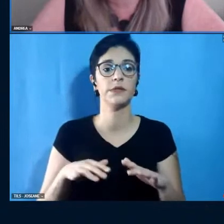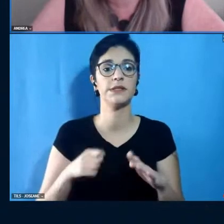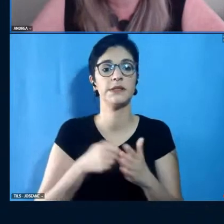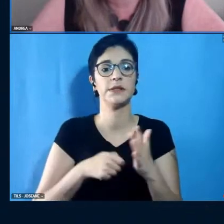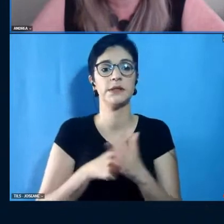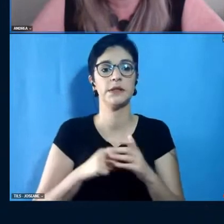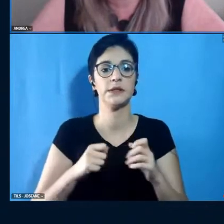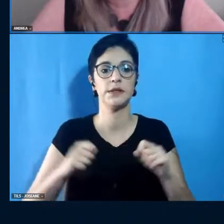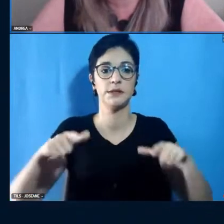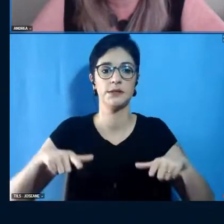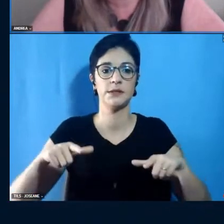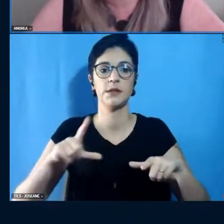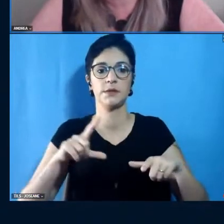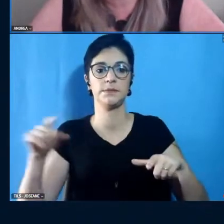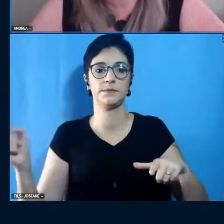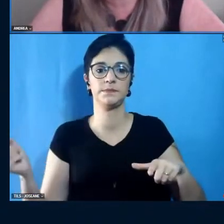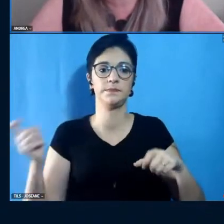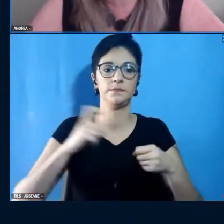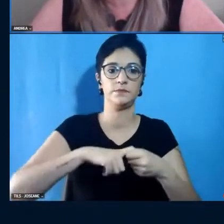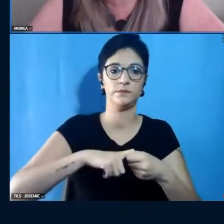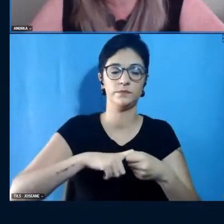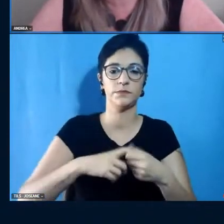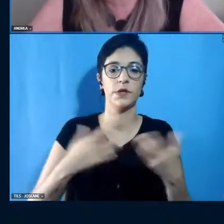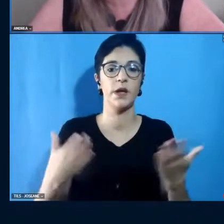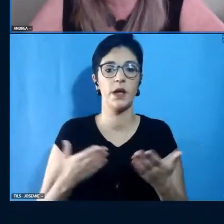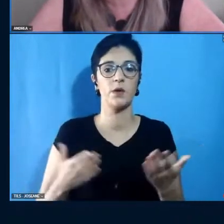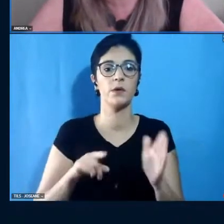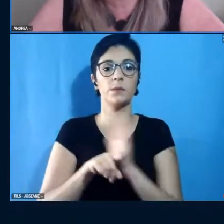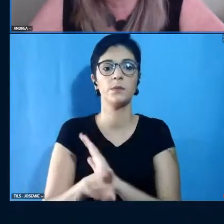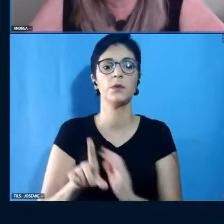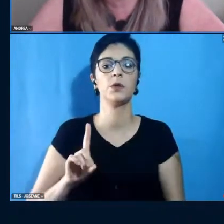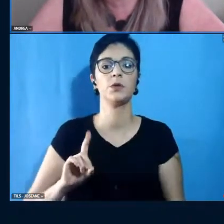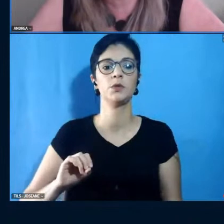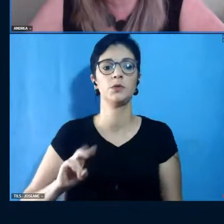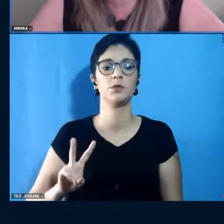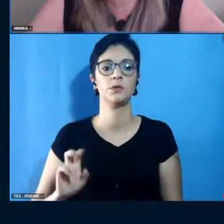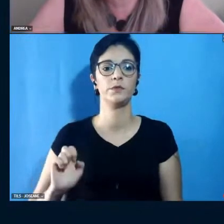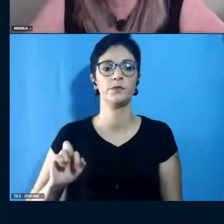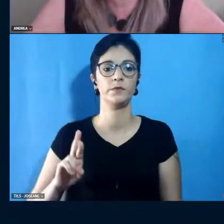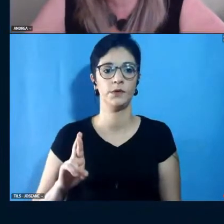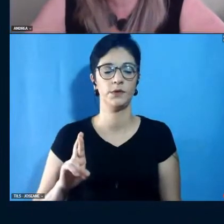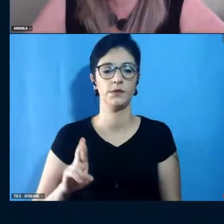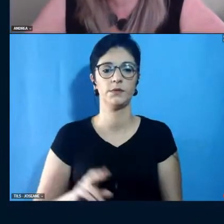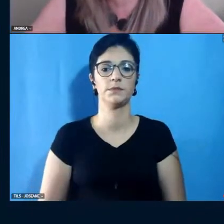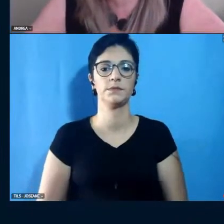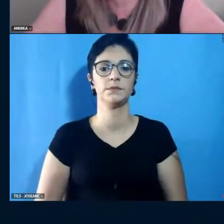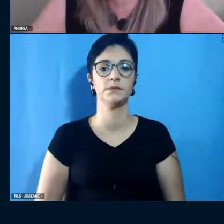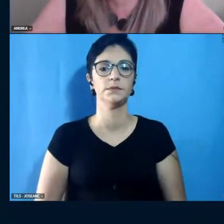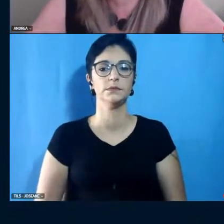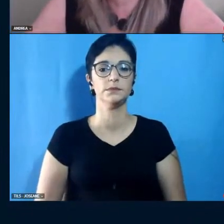sala. E aí a gente passa a pergunta para o Dover enquanto isso. Pode ser?